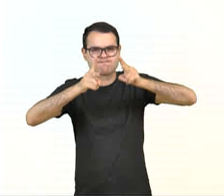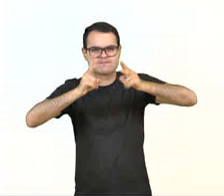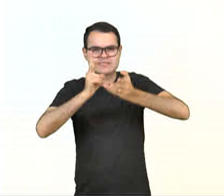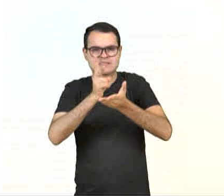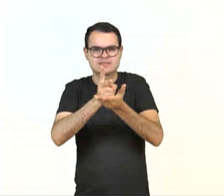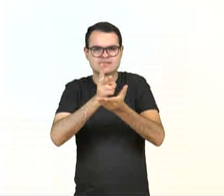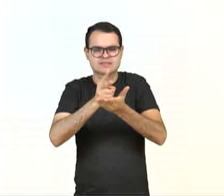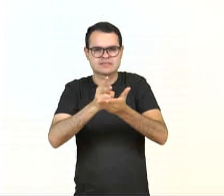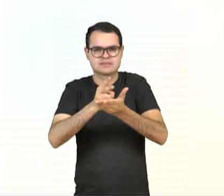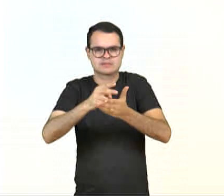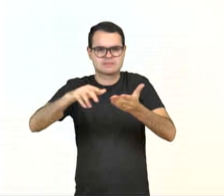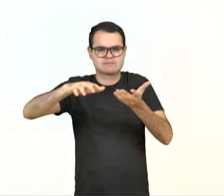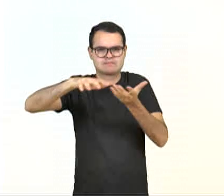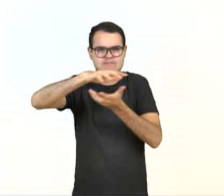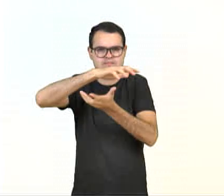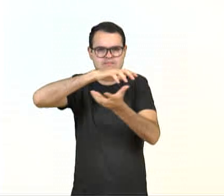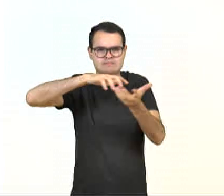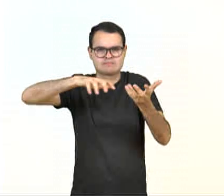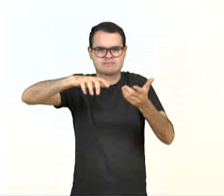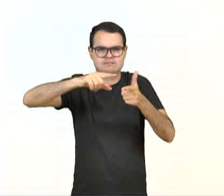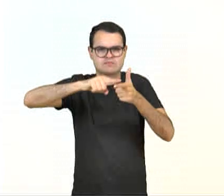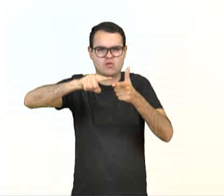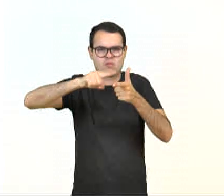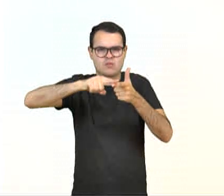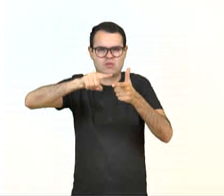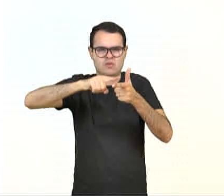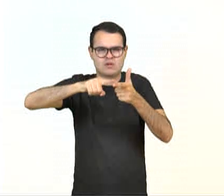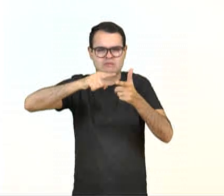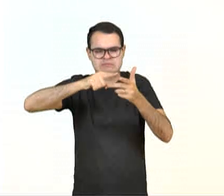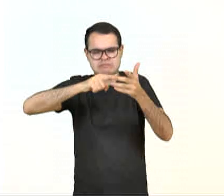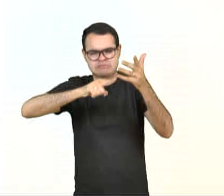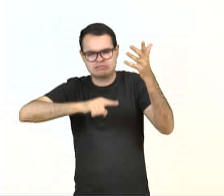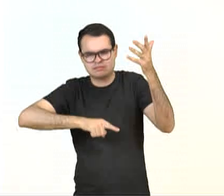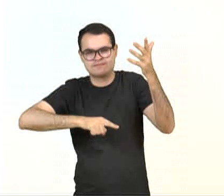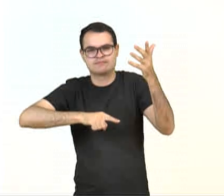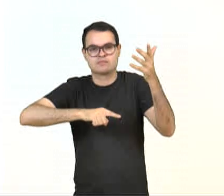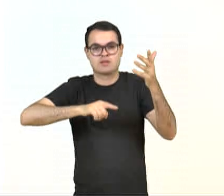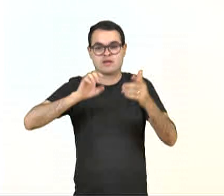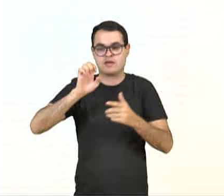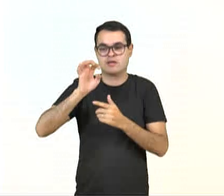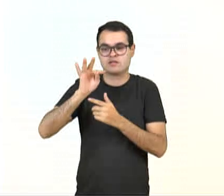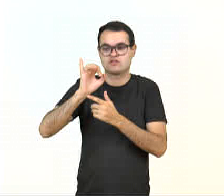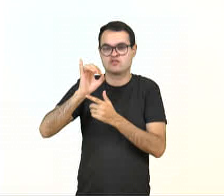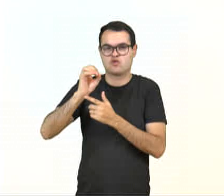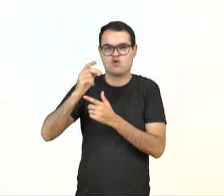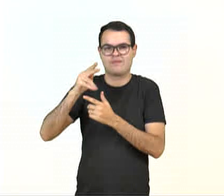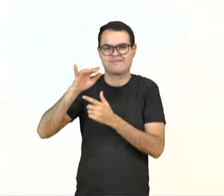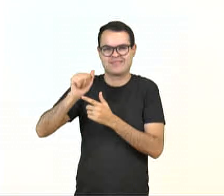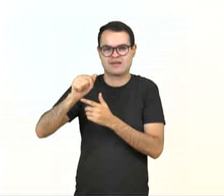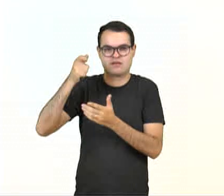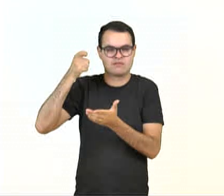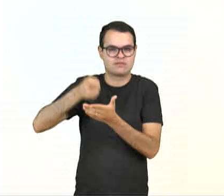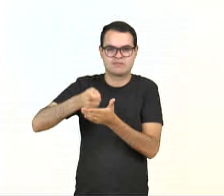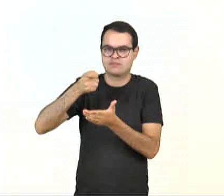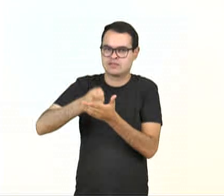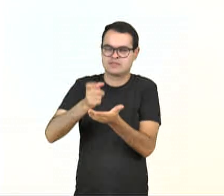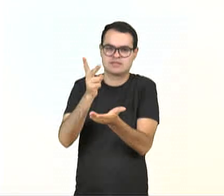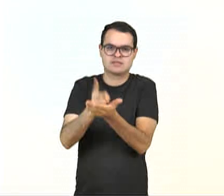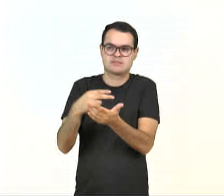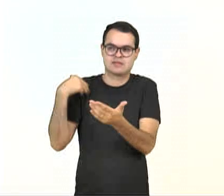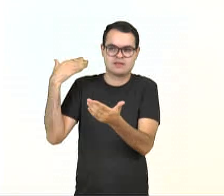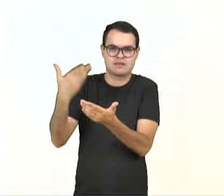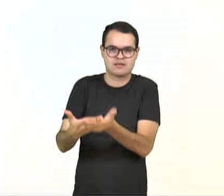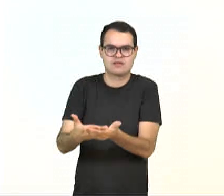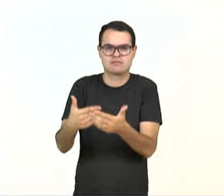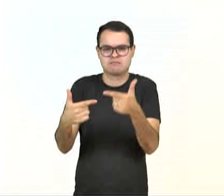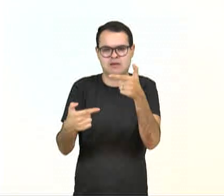permanentemente em crise, conflitos, tá? A Etiópia é amplamente marcada por conflitos